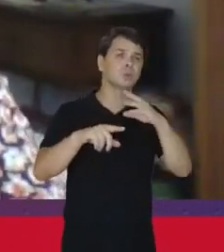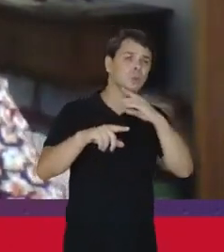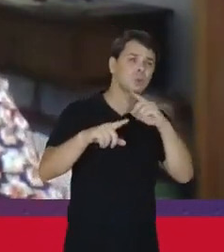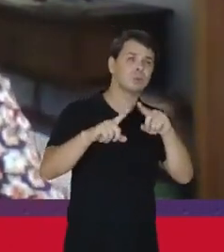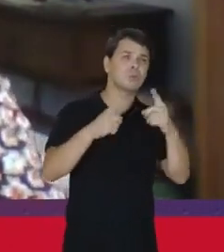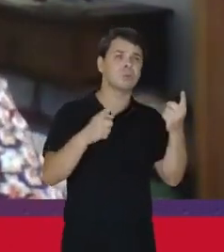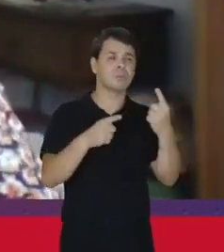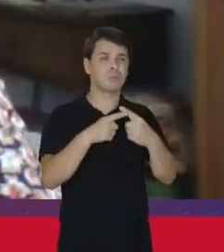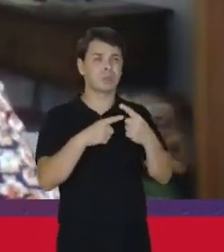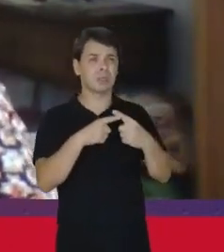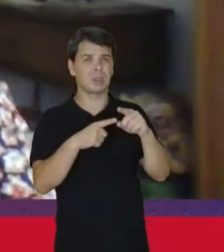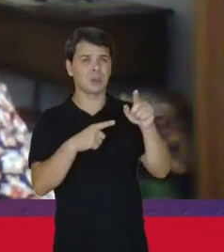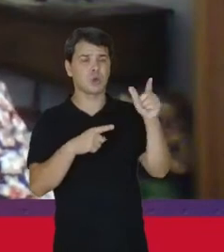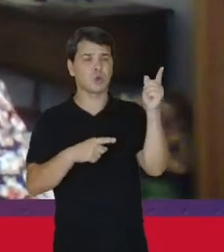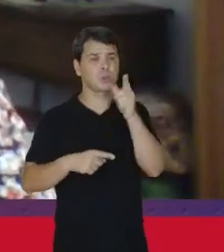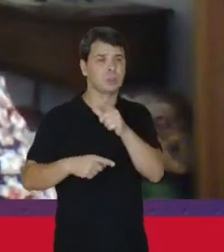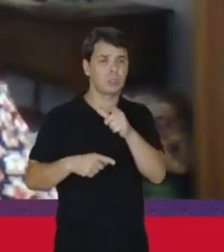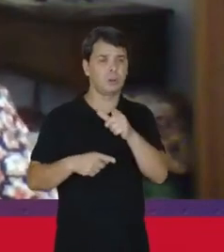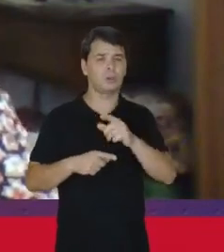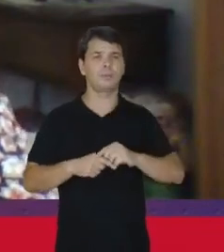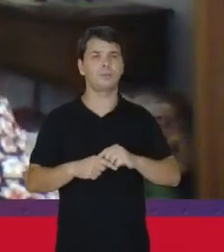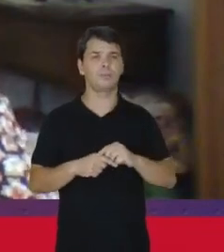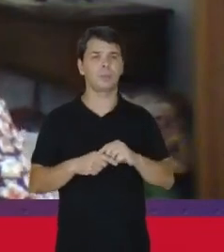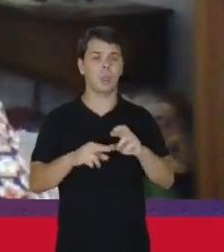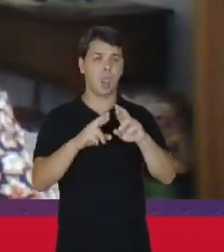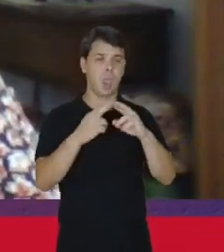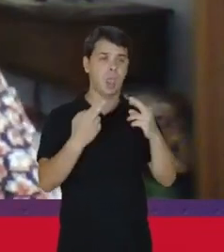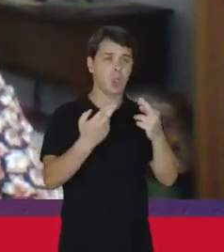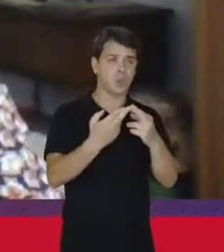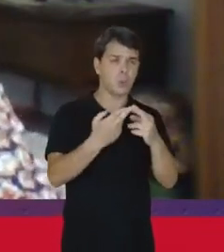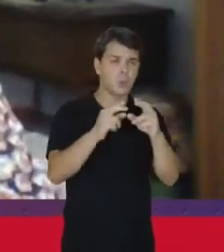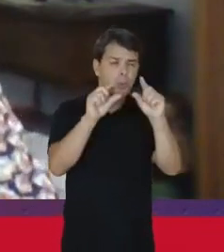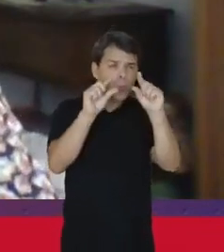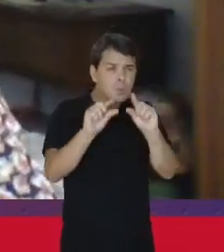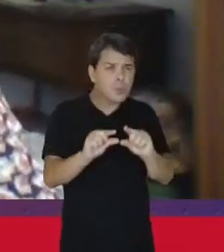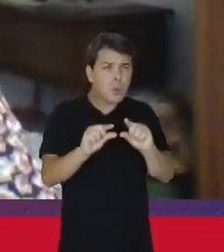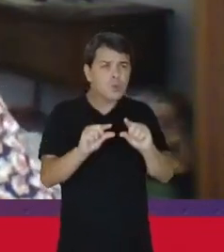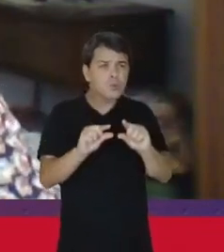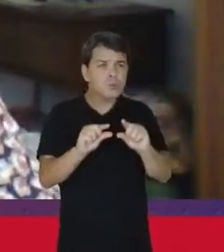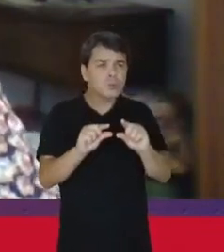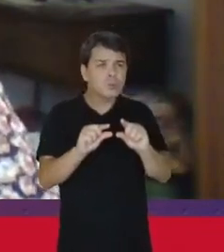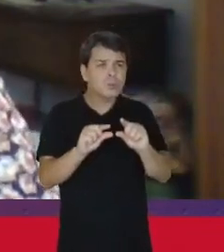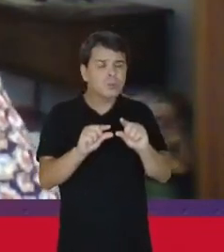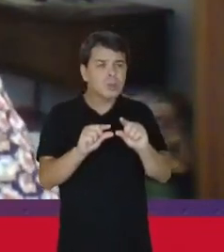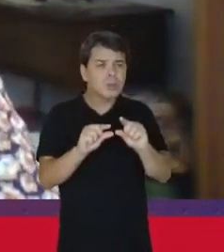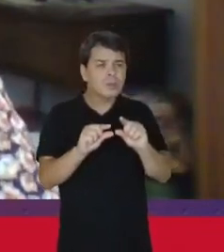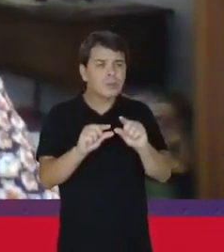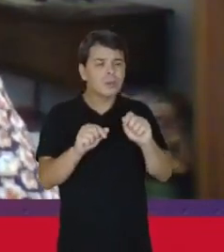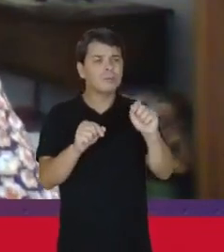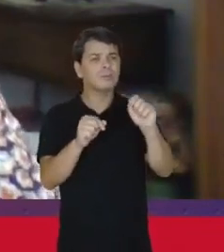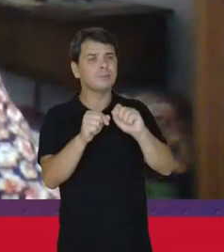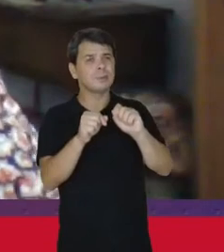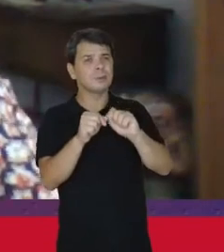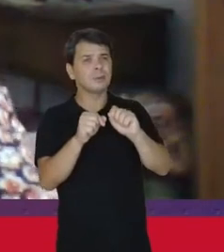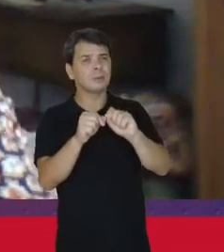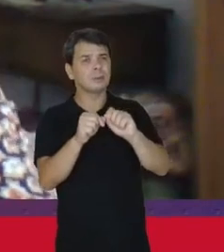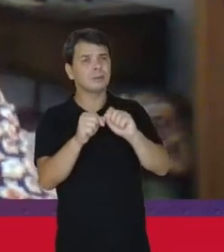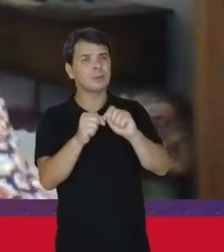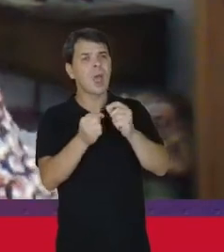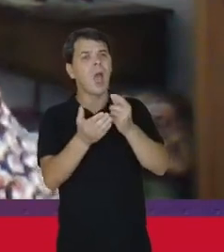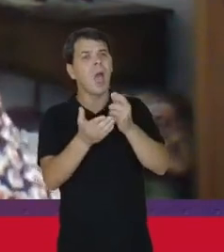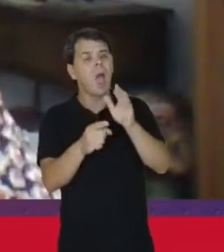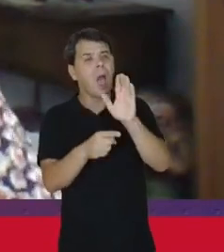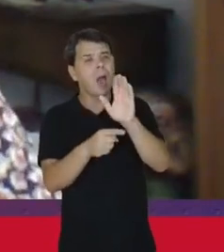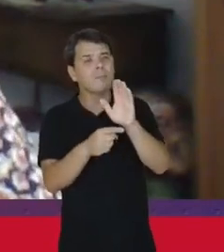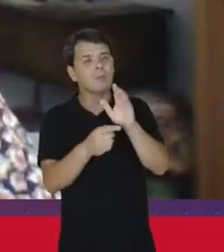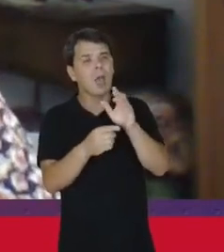que sequer conseguiam reunir o mínimo necessário para conseguir fazer a